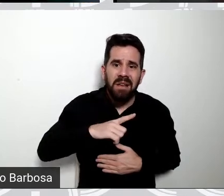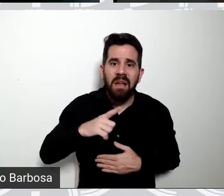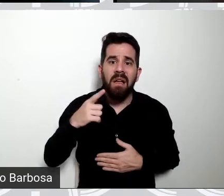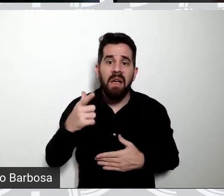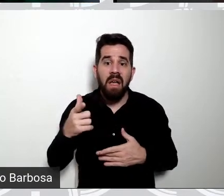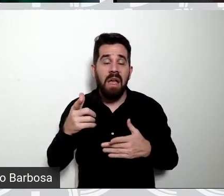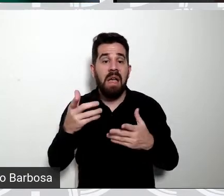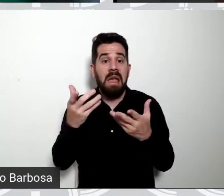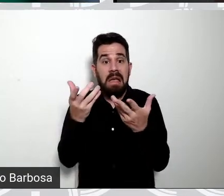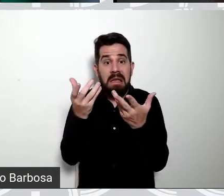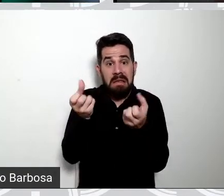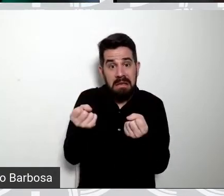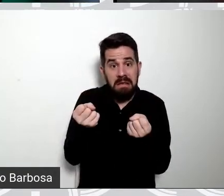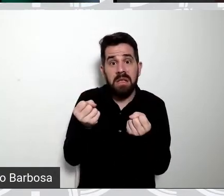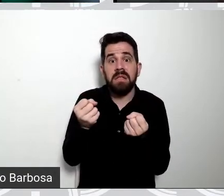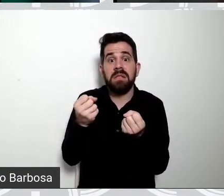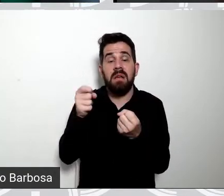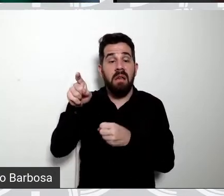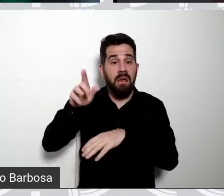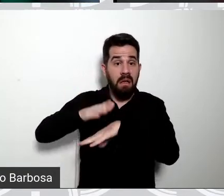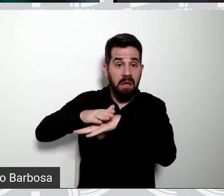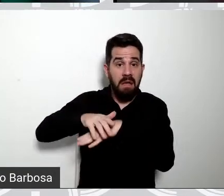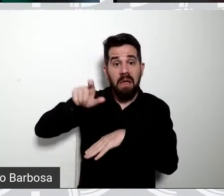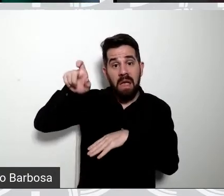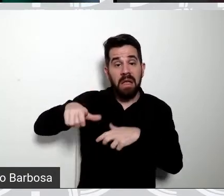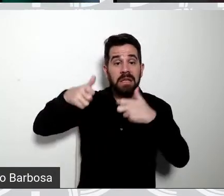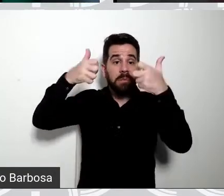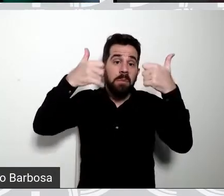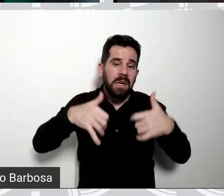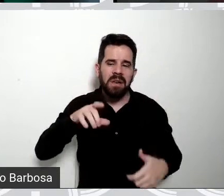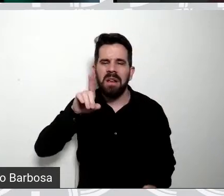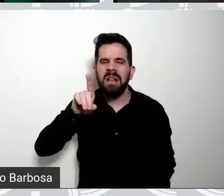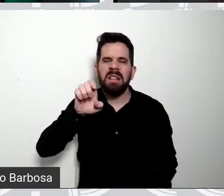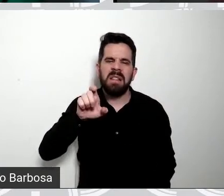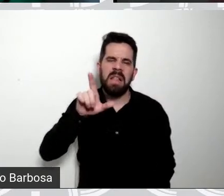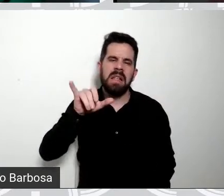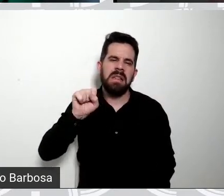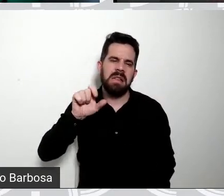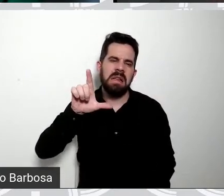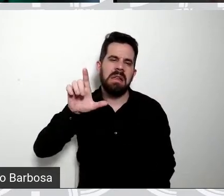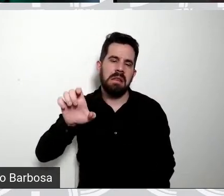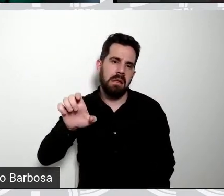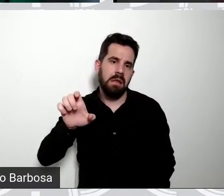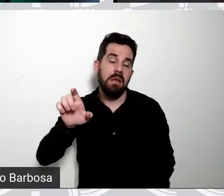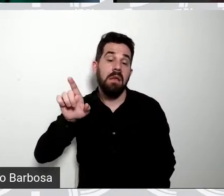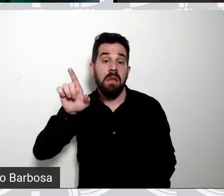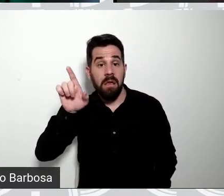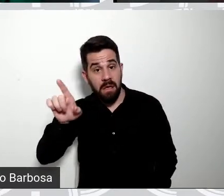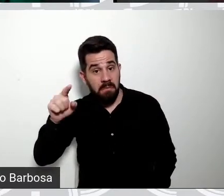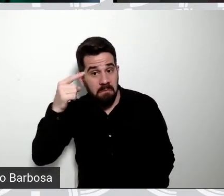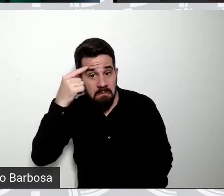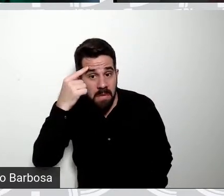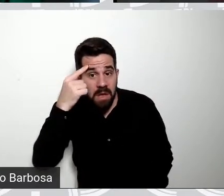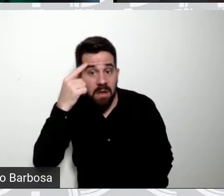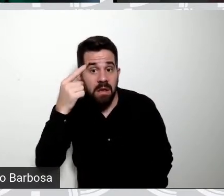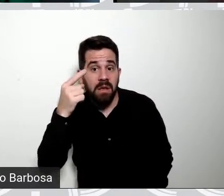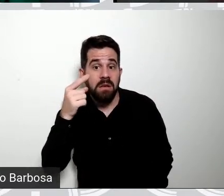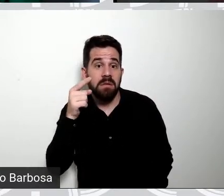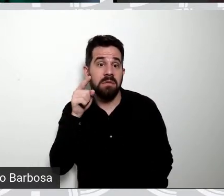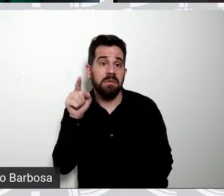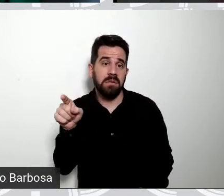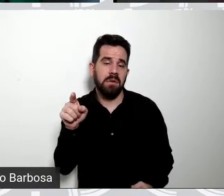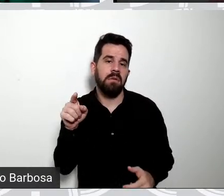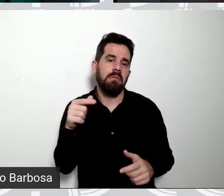compreensão, então é aí onde ele, de fato, se aproxima um pouco mais do que eu gostaria de colocar